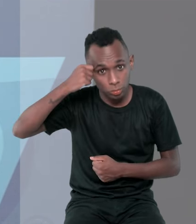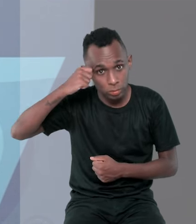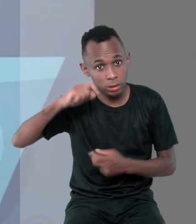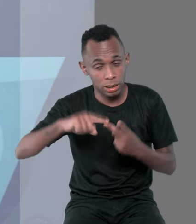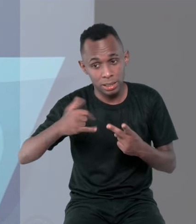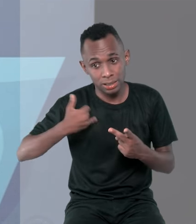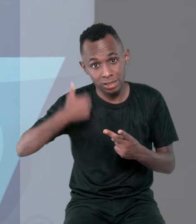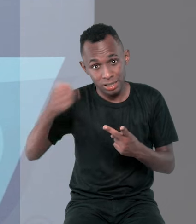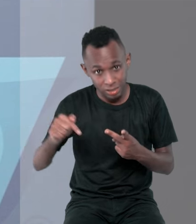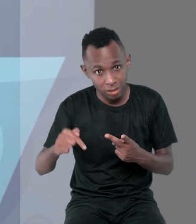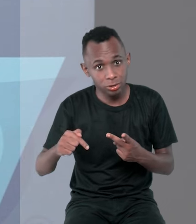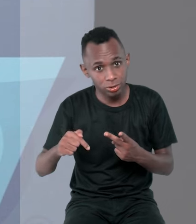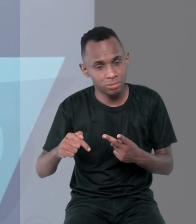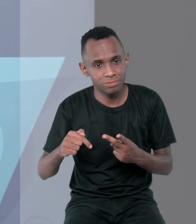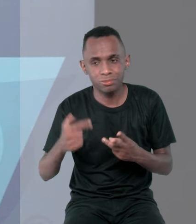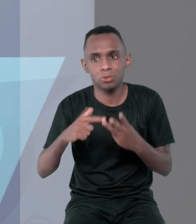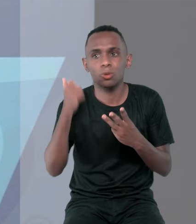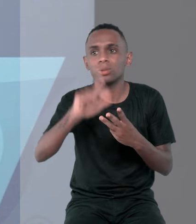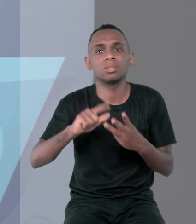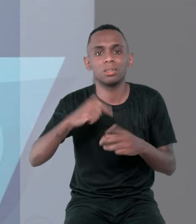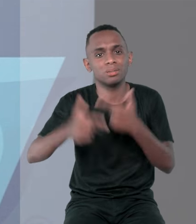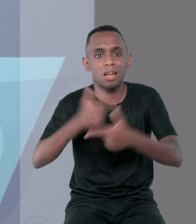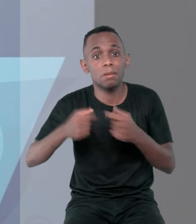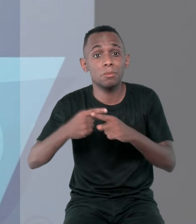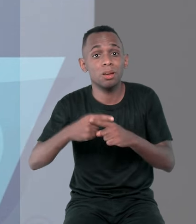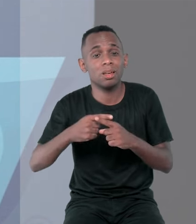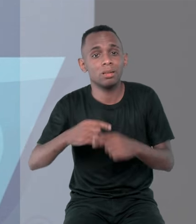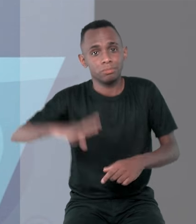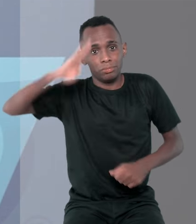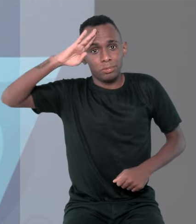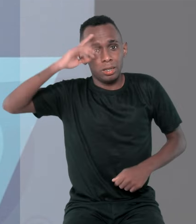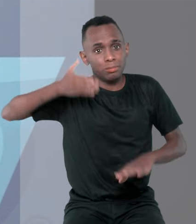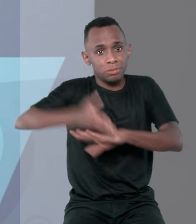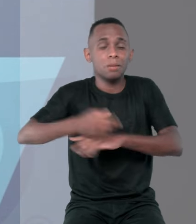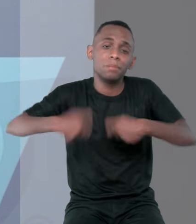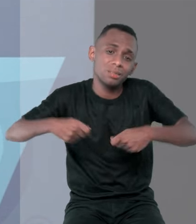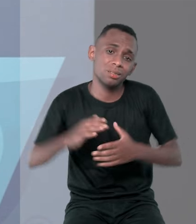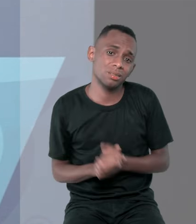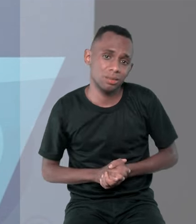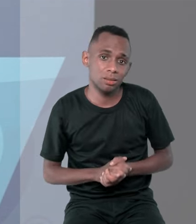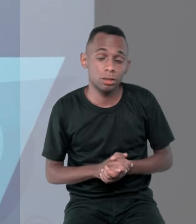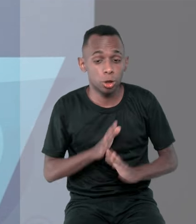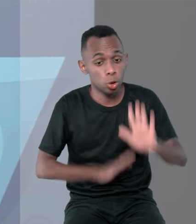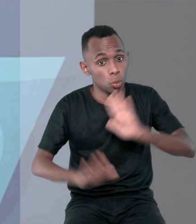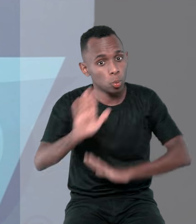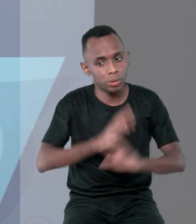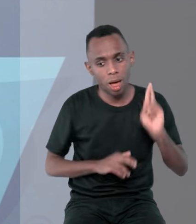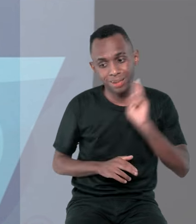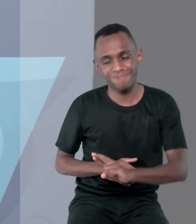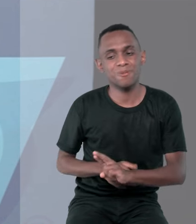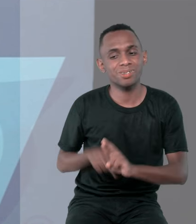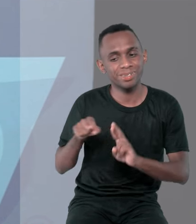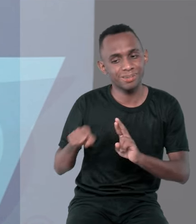tinha 17 anos. Não conseguia emprego porque tinha que se alistar no exército. Você agora precisava tomar cuidado com o que ia dizer.